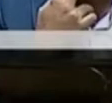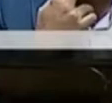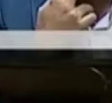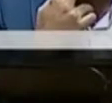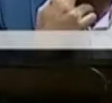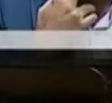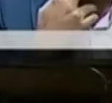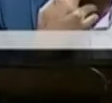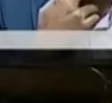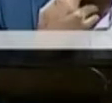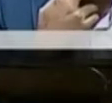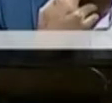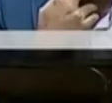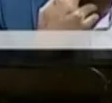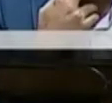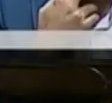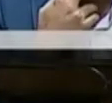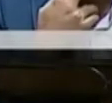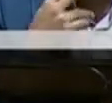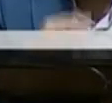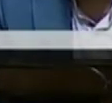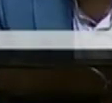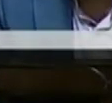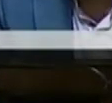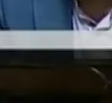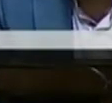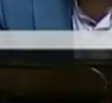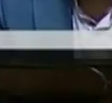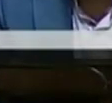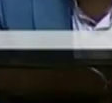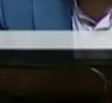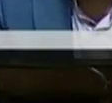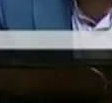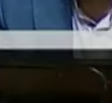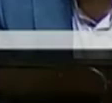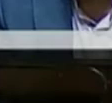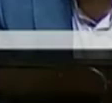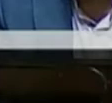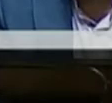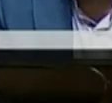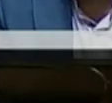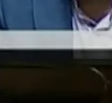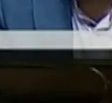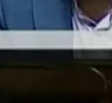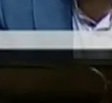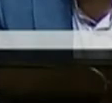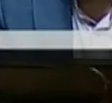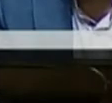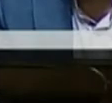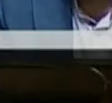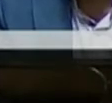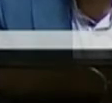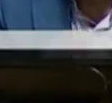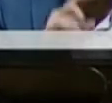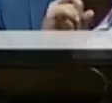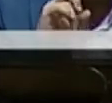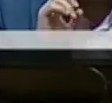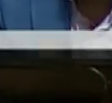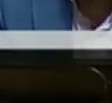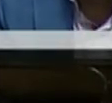muito a desejar e lançado a confusão, diga-se. A quando da discussão das conclusões do último Conselho e do debate sobre as prioridades da